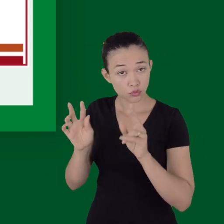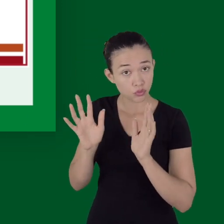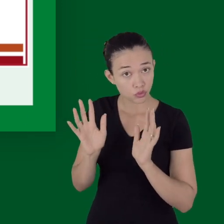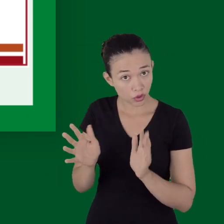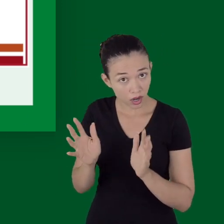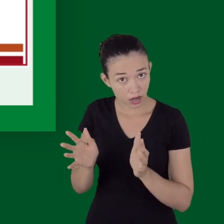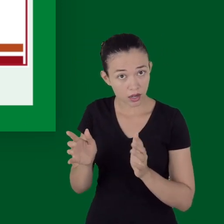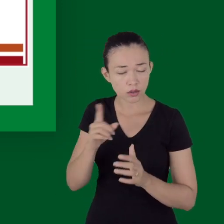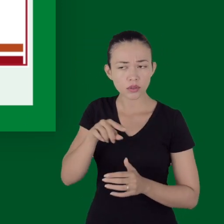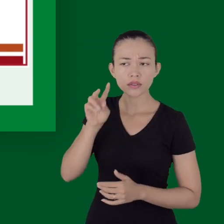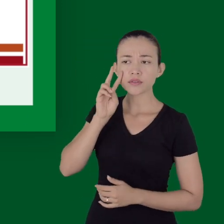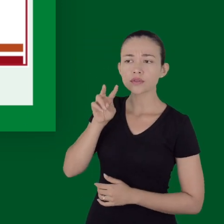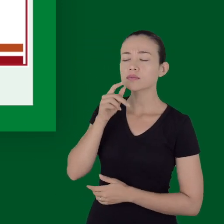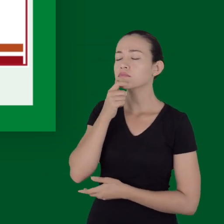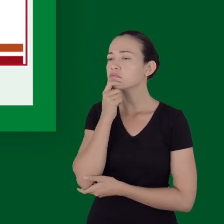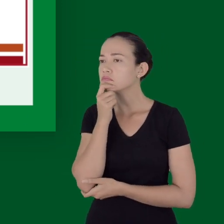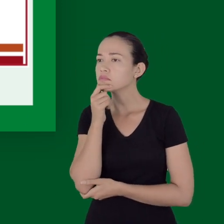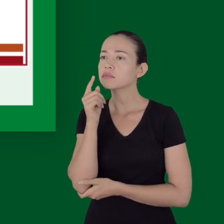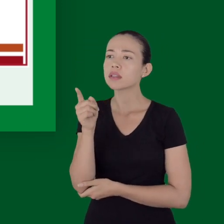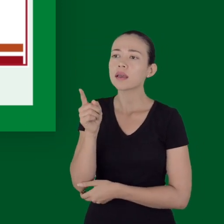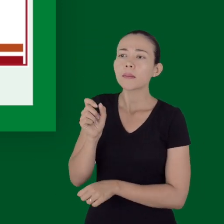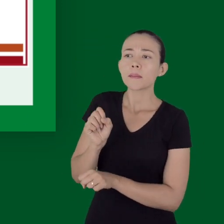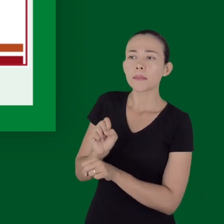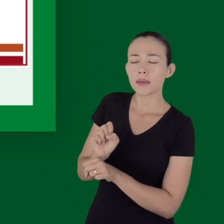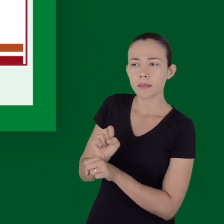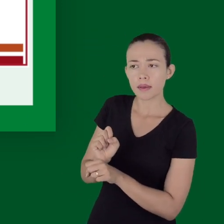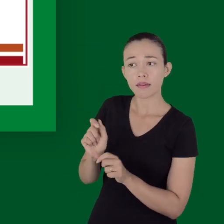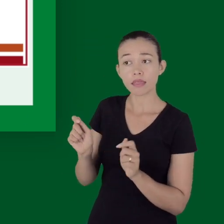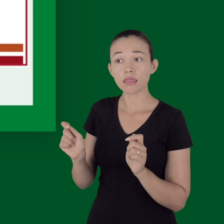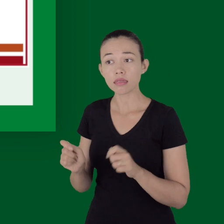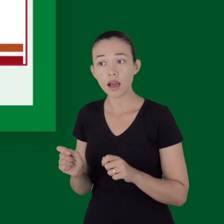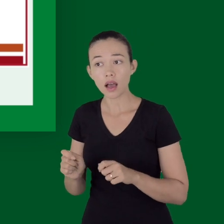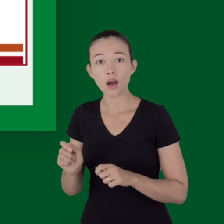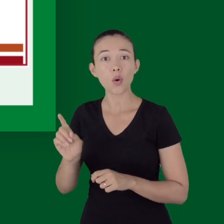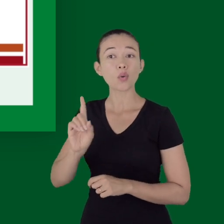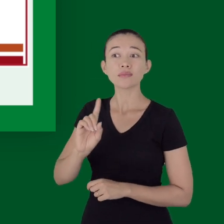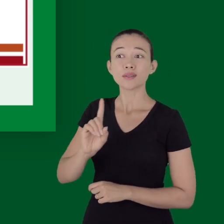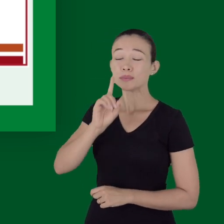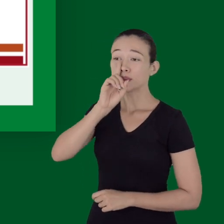o oxigênio, o paciente tem que ser avaliado